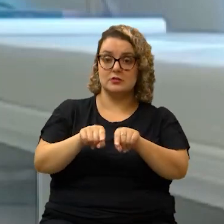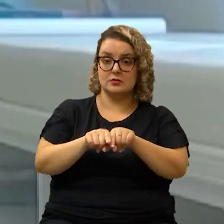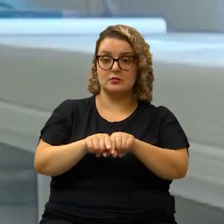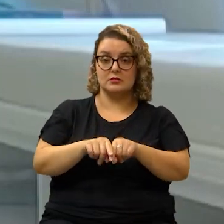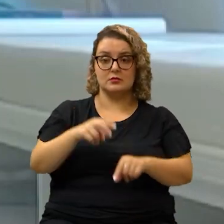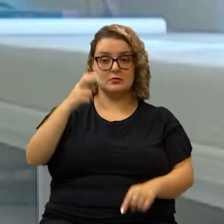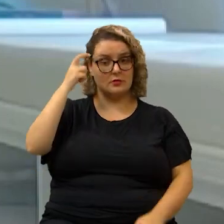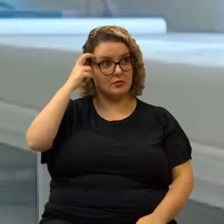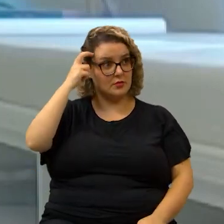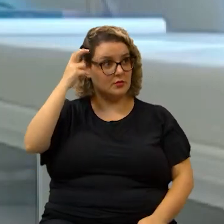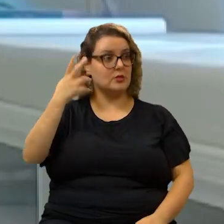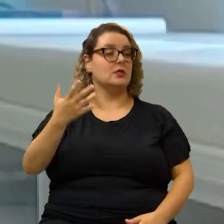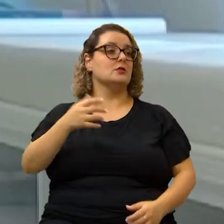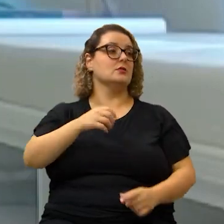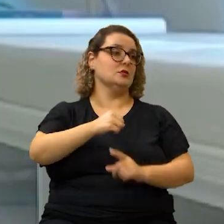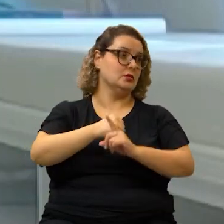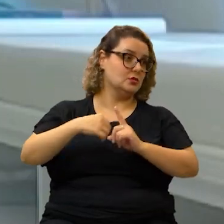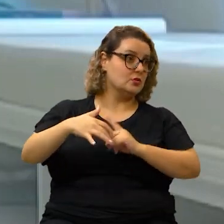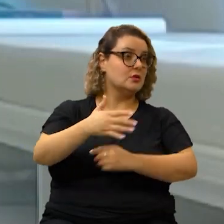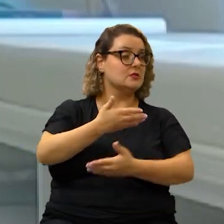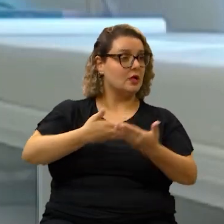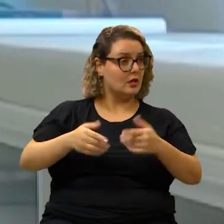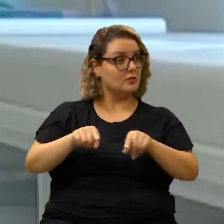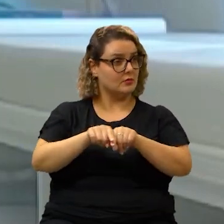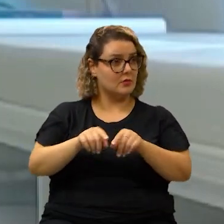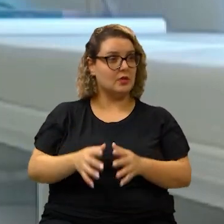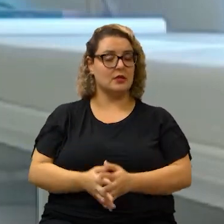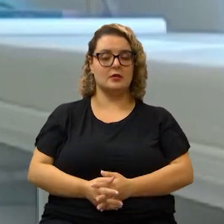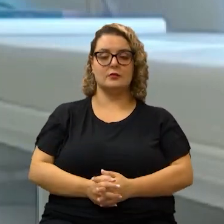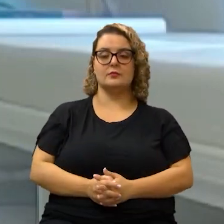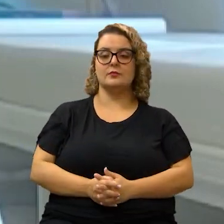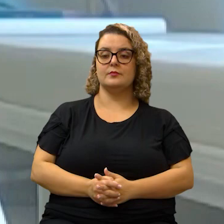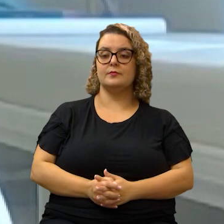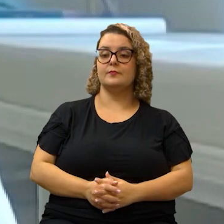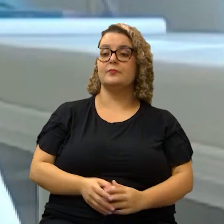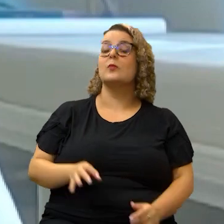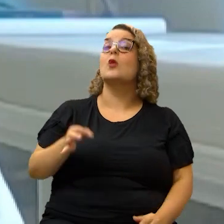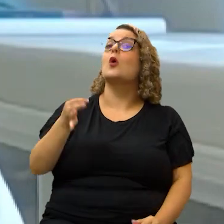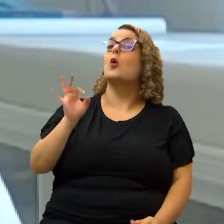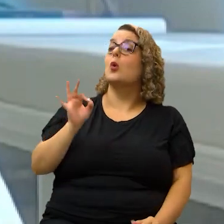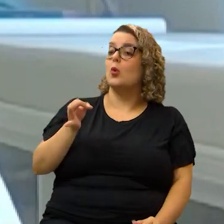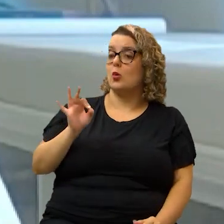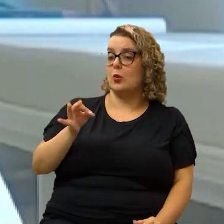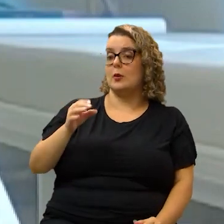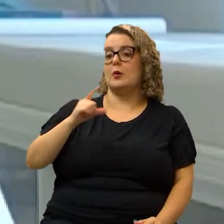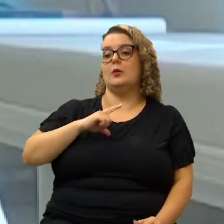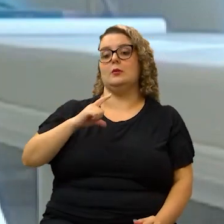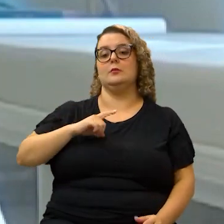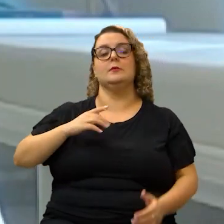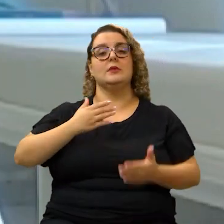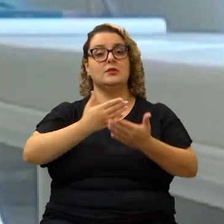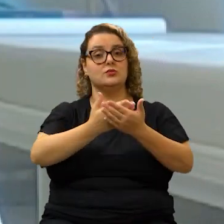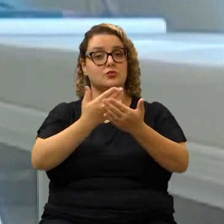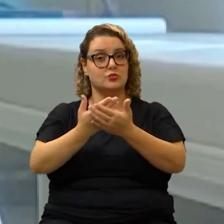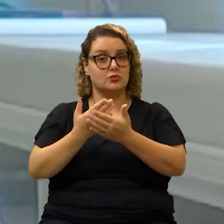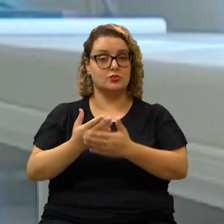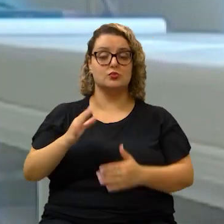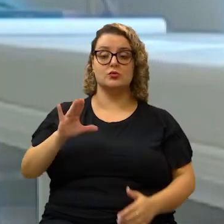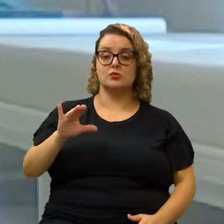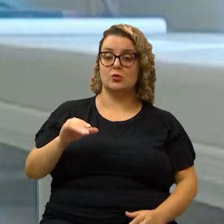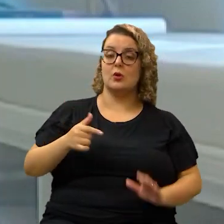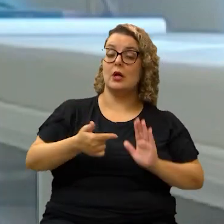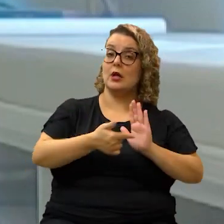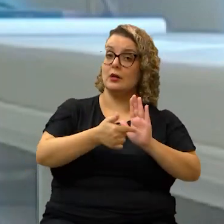Com certeza, existem estudos científicos que mostram exatamente essa interação entre mãe e